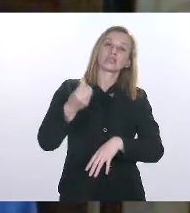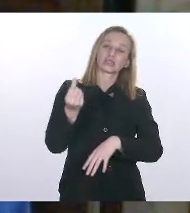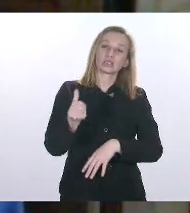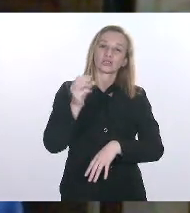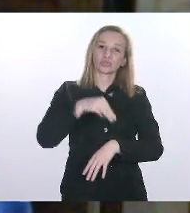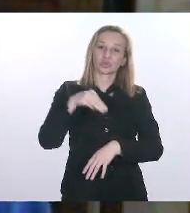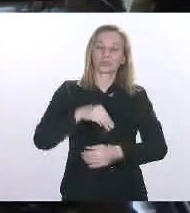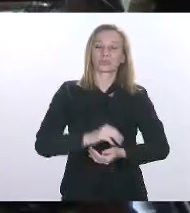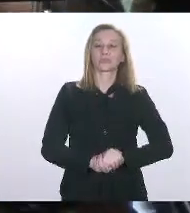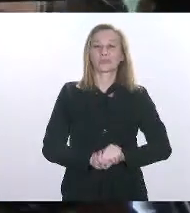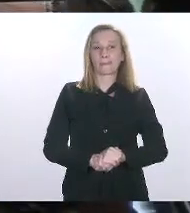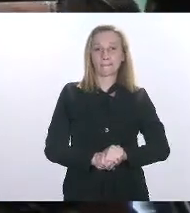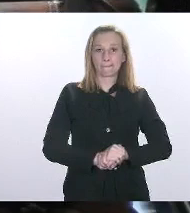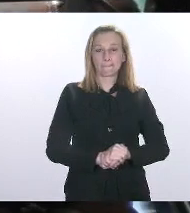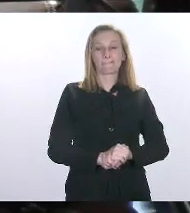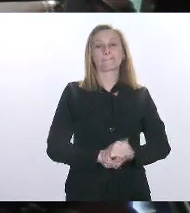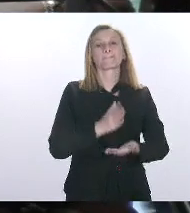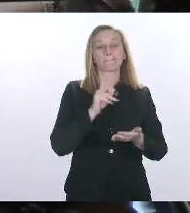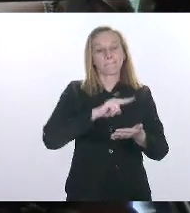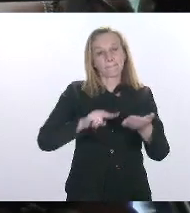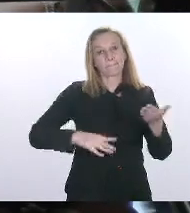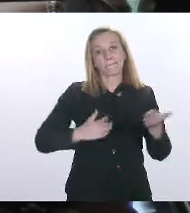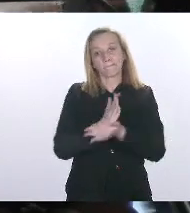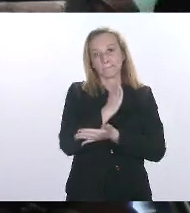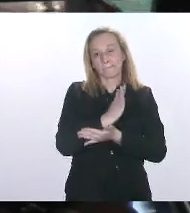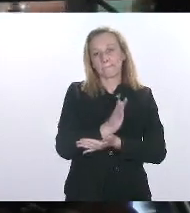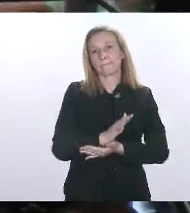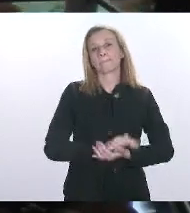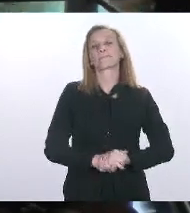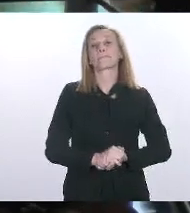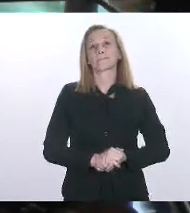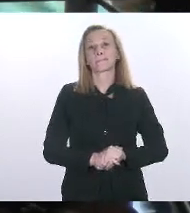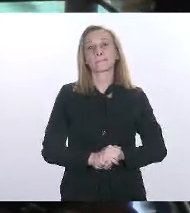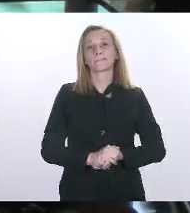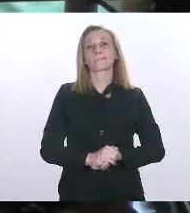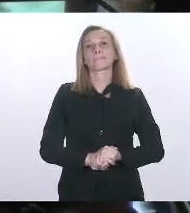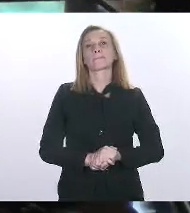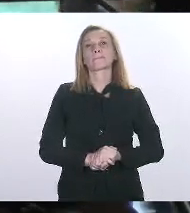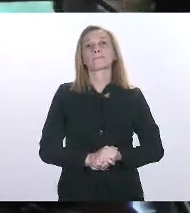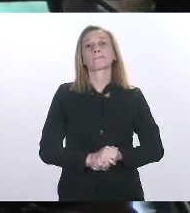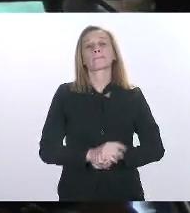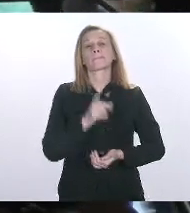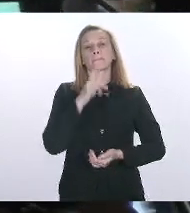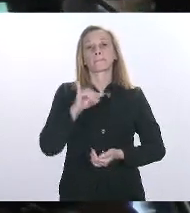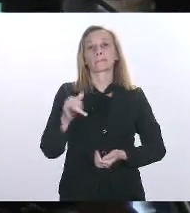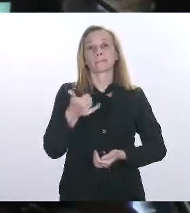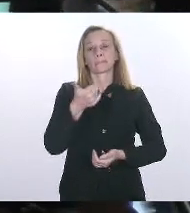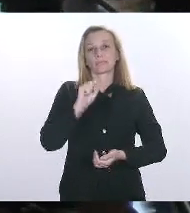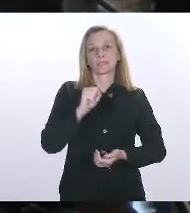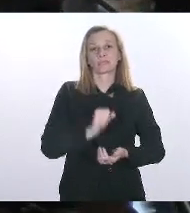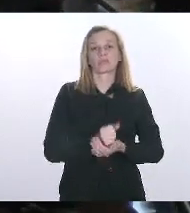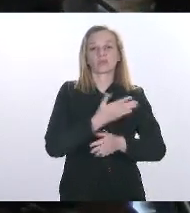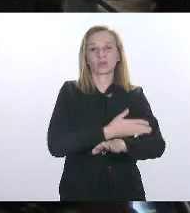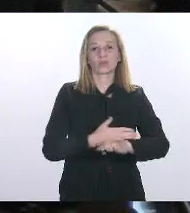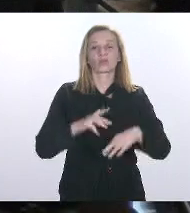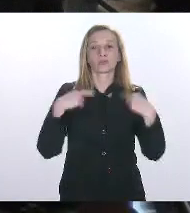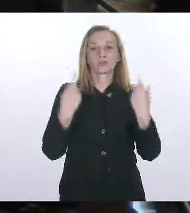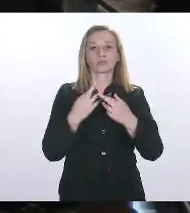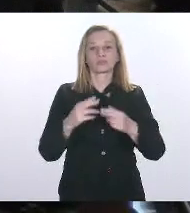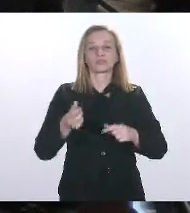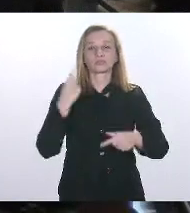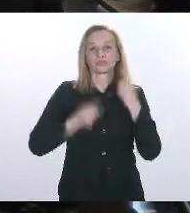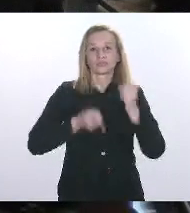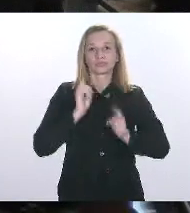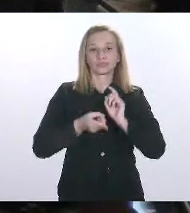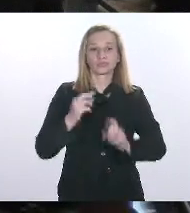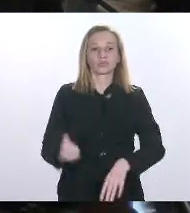15h36. Lida e aprovada a ata, passa-se a sessão ordinária do dia 18. Anuncio, em regime de urgência, em